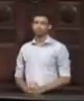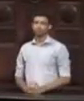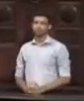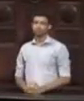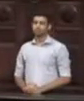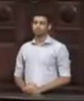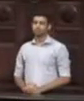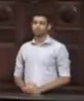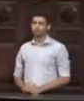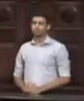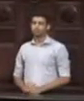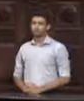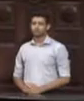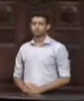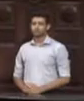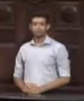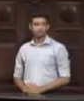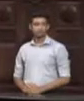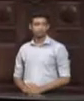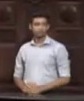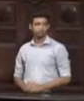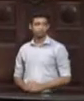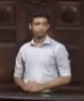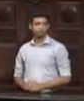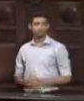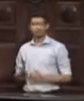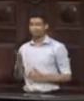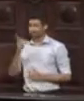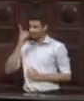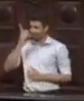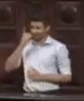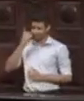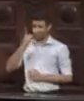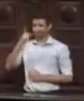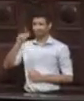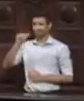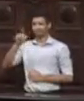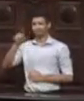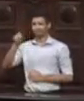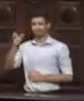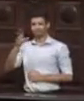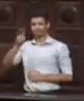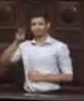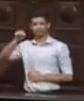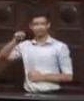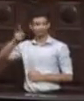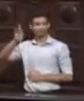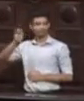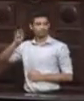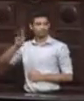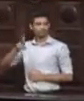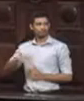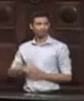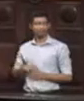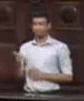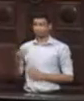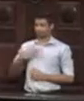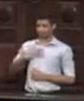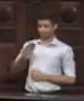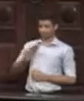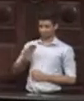E, por exemplo, o nobre deputado Paulo Ramos, meu amigo, então disse que